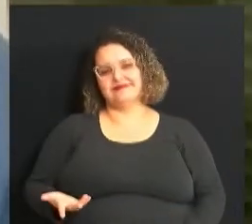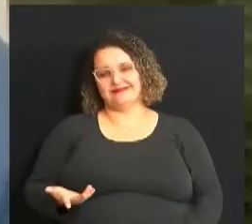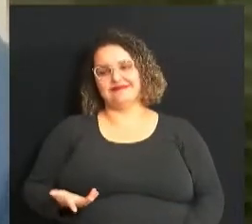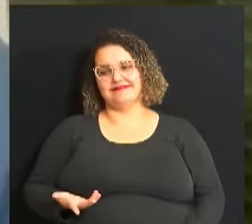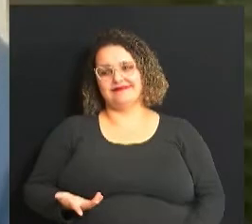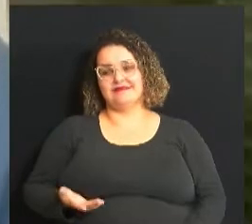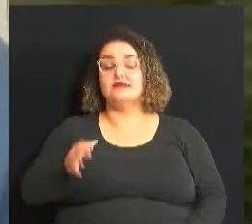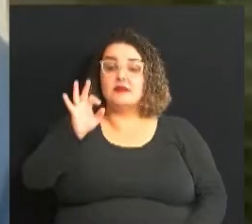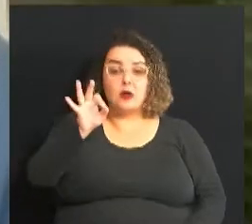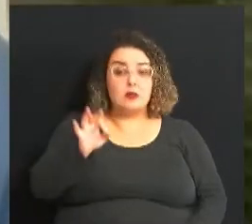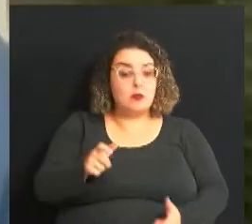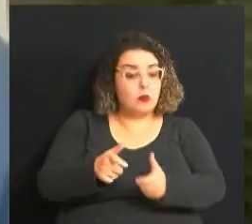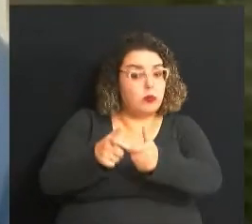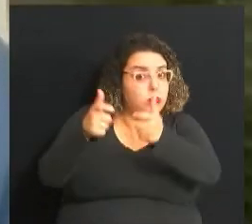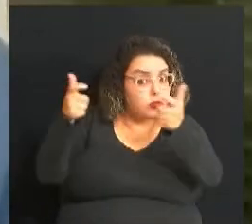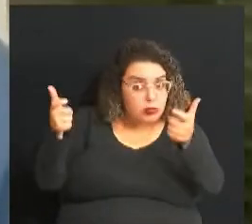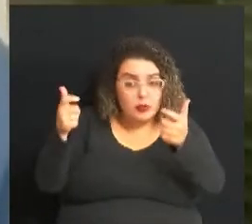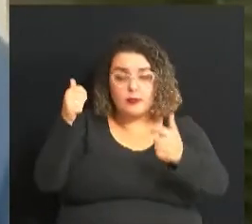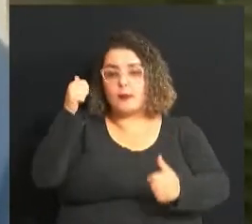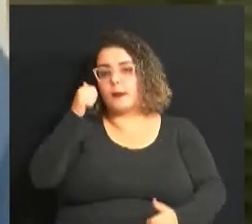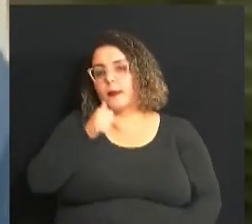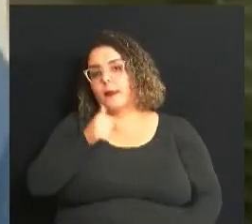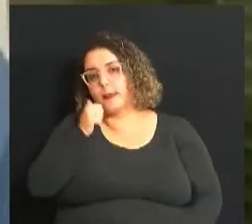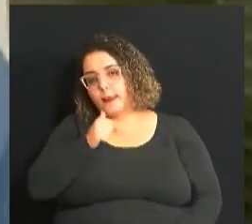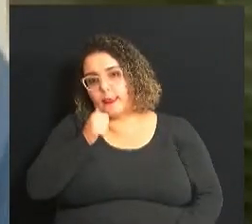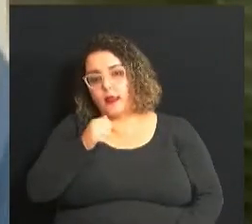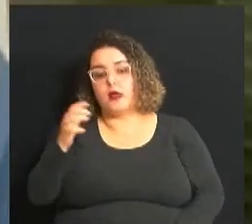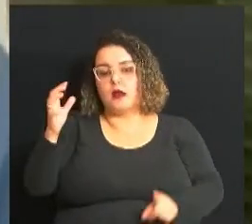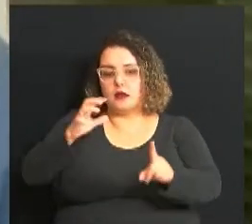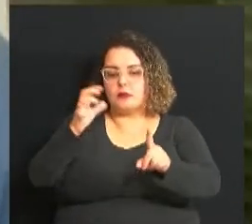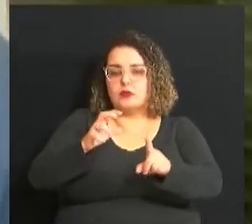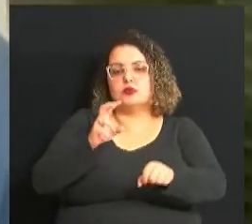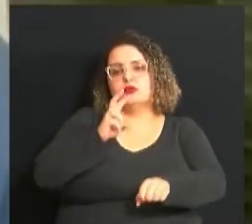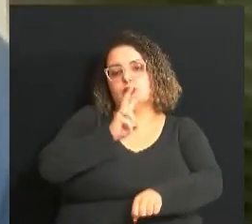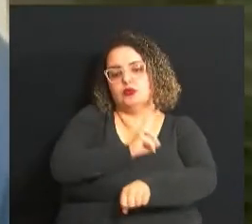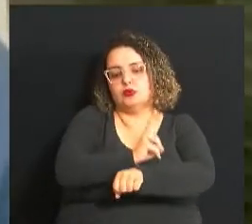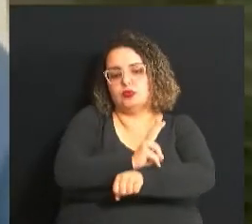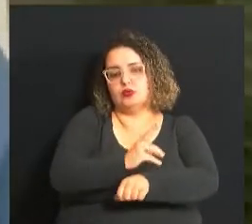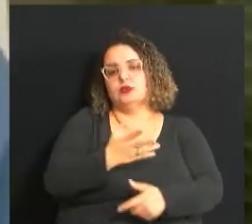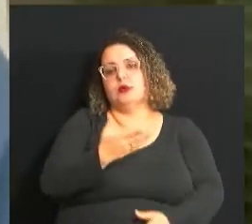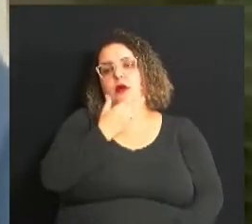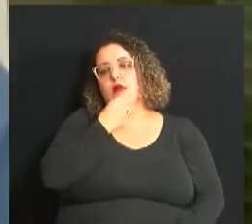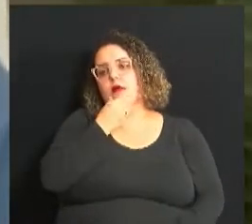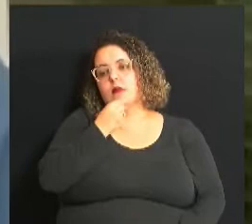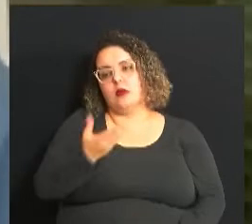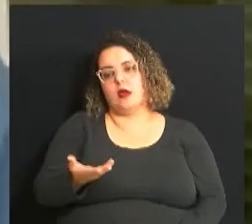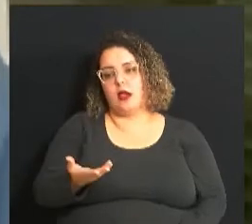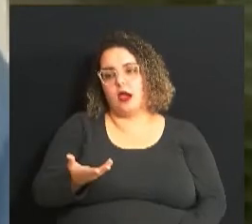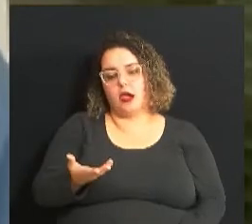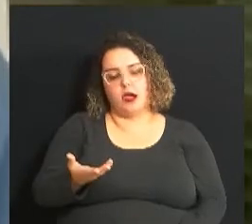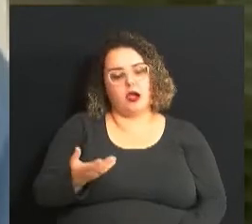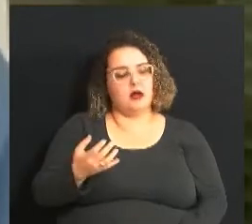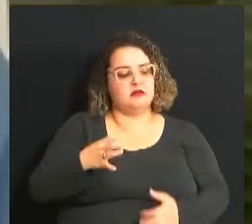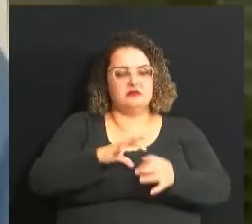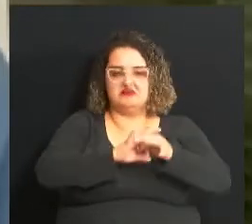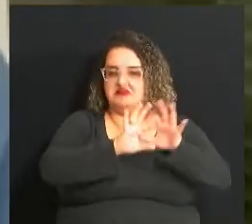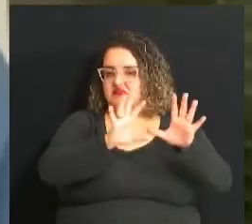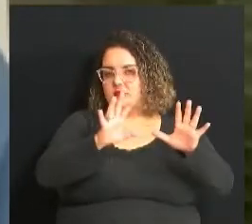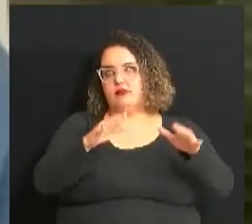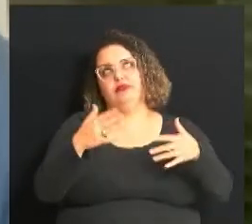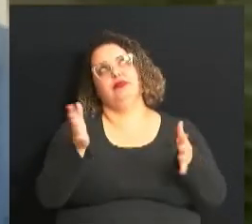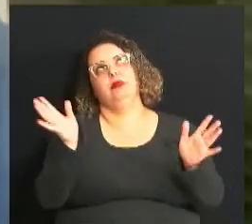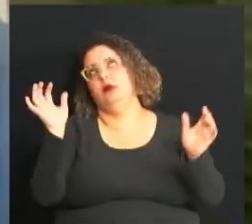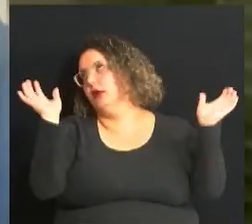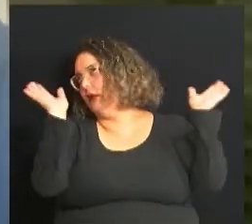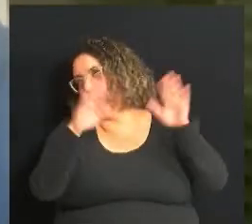muito alto que a mulher influencia no cuidado do homem. Se ele deixar pelo homem, a coisa fica mais catastrófica